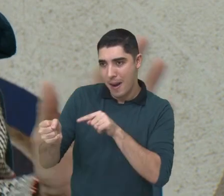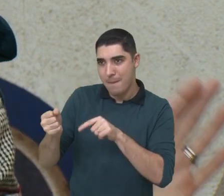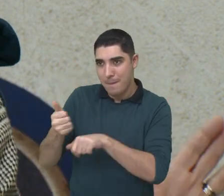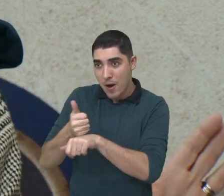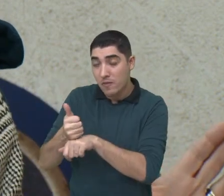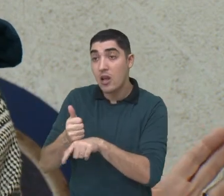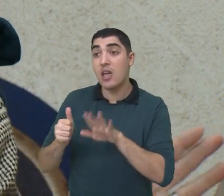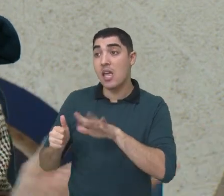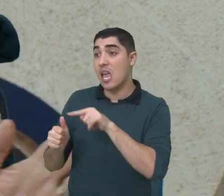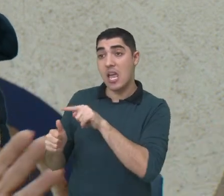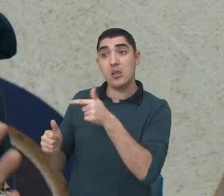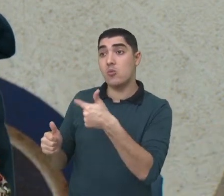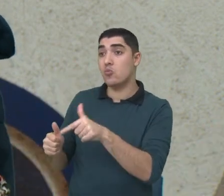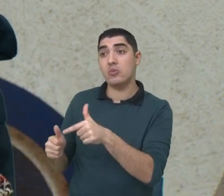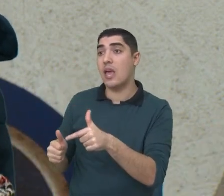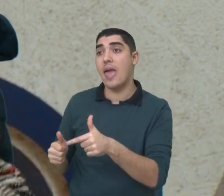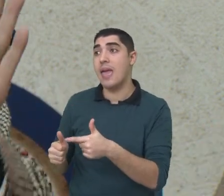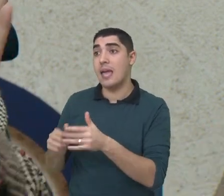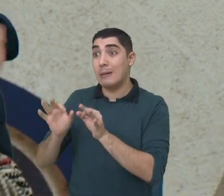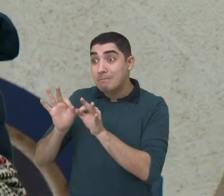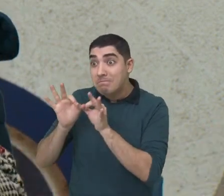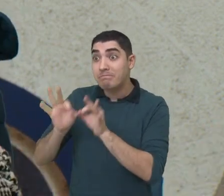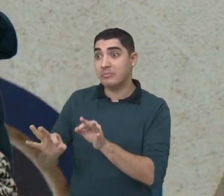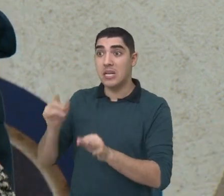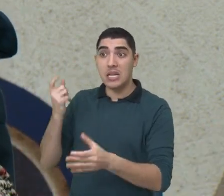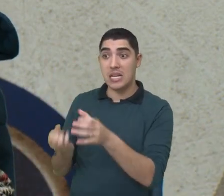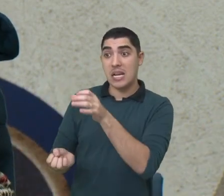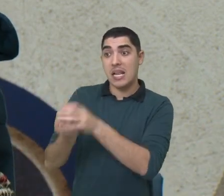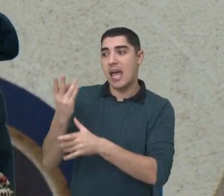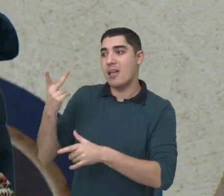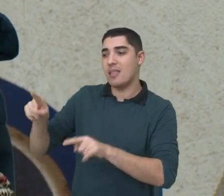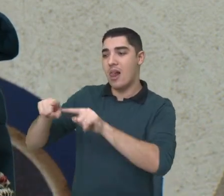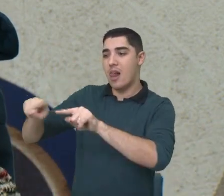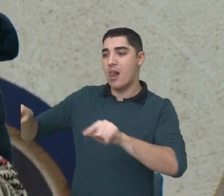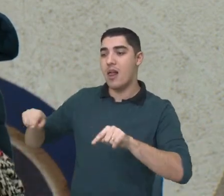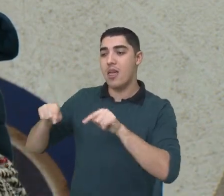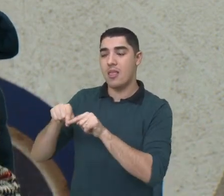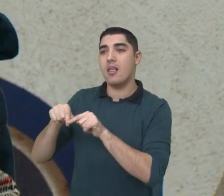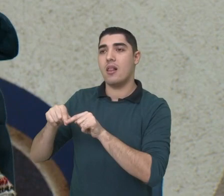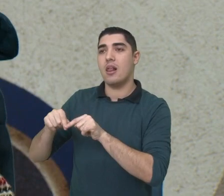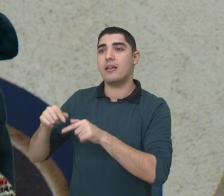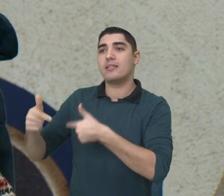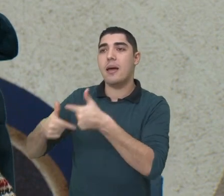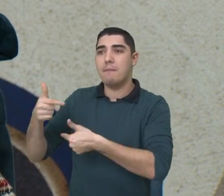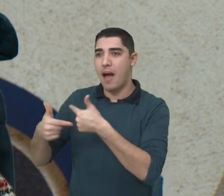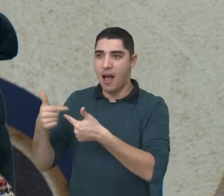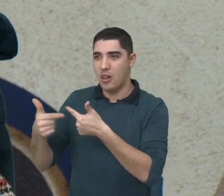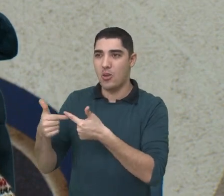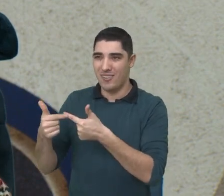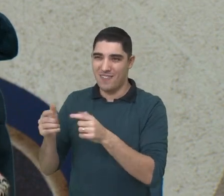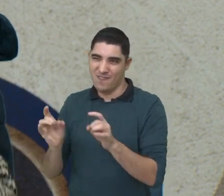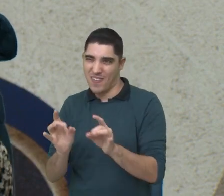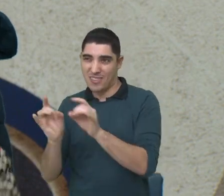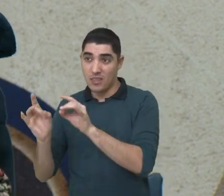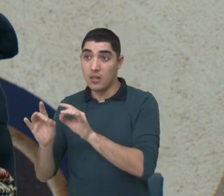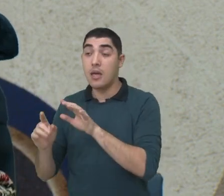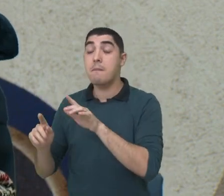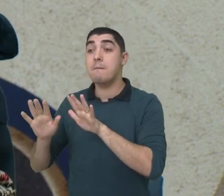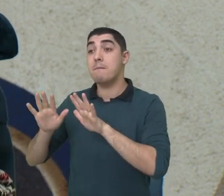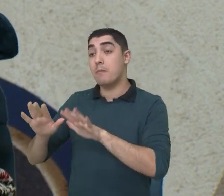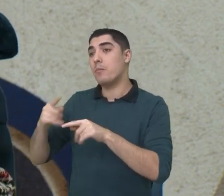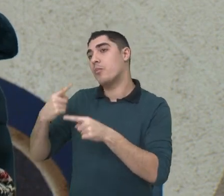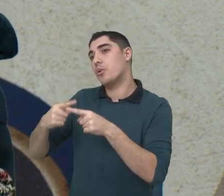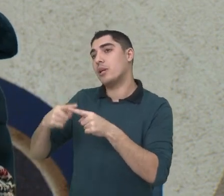tem aquela garantia para montar o seu escritório próprio, ele tem sempre um escritório que o